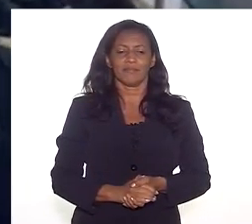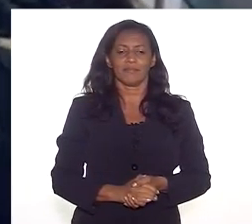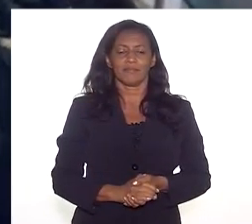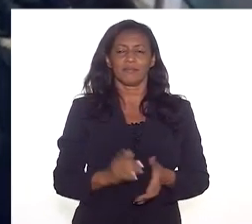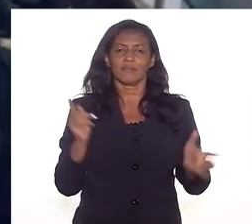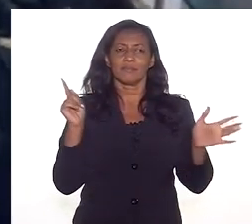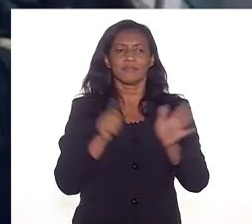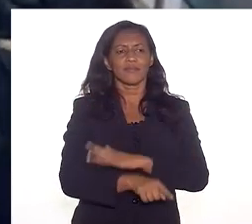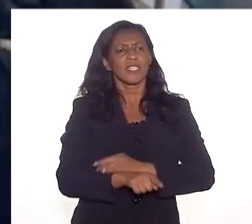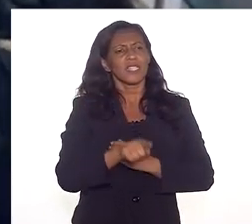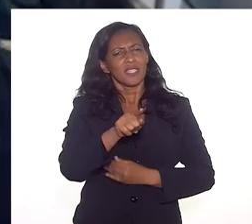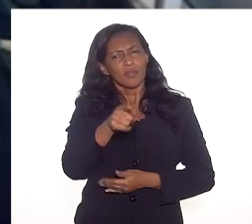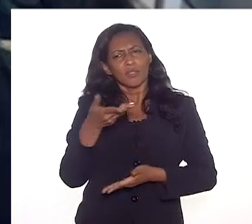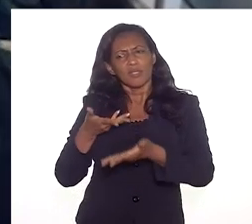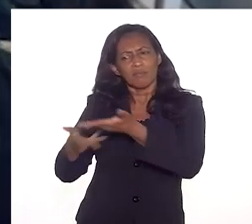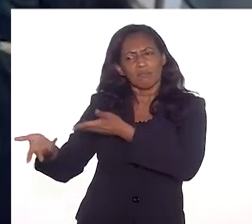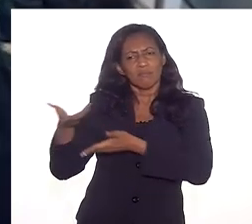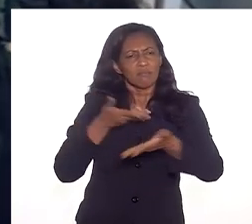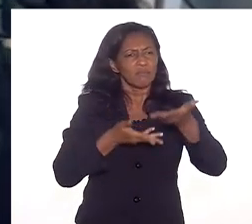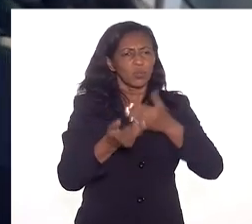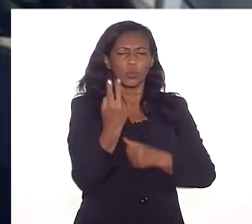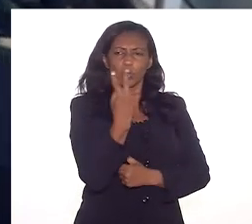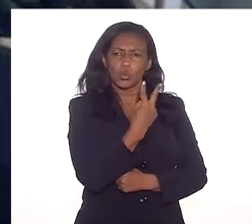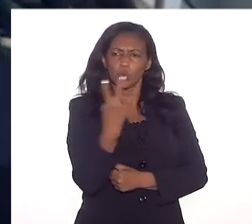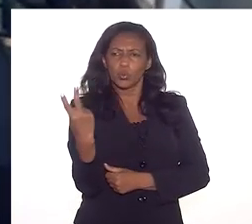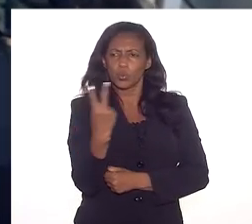você participou de duas organizações,